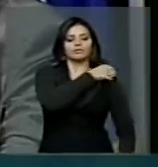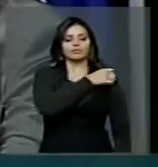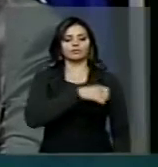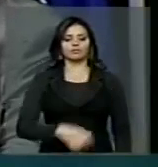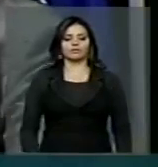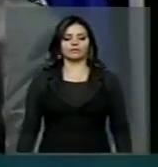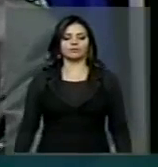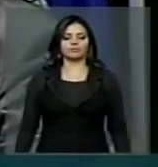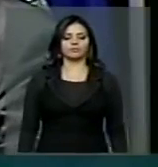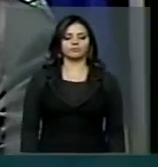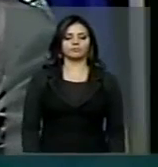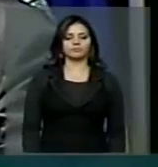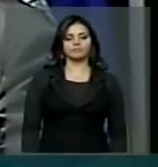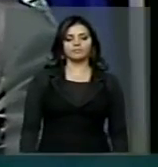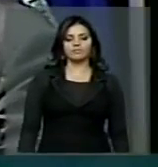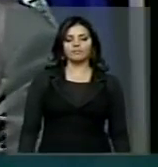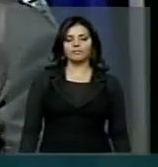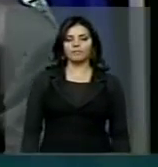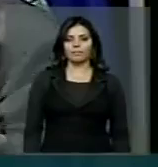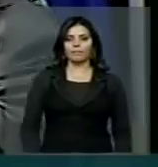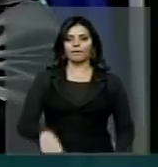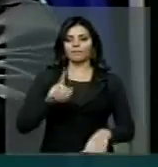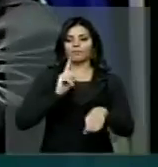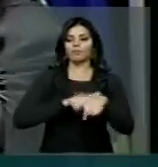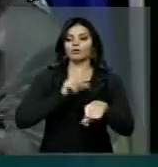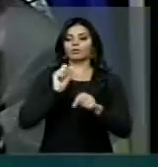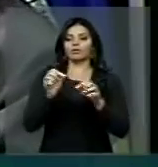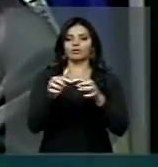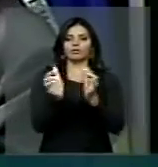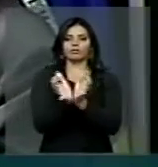foi num momento em que o MDB,